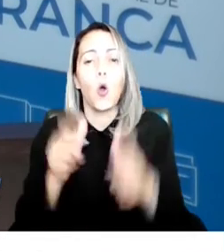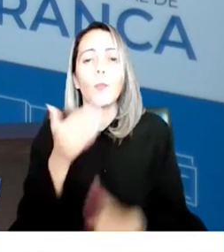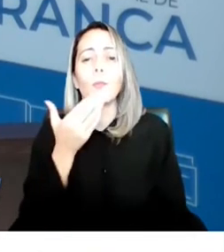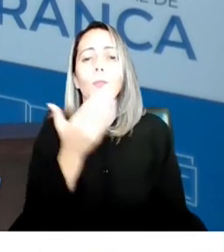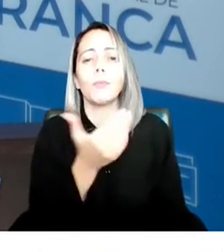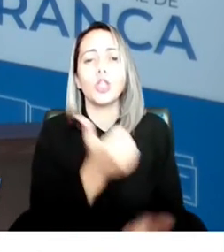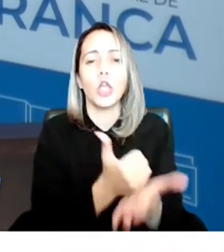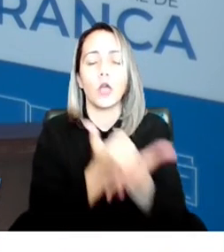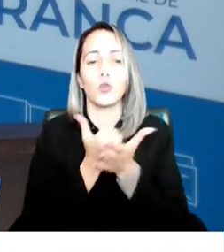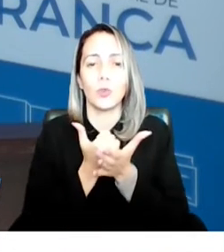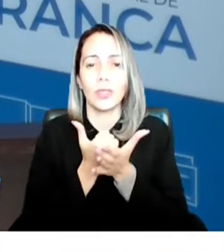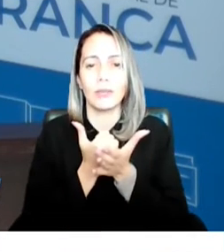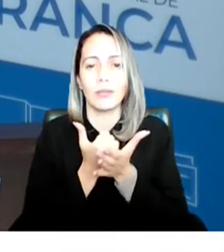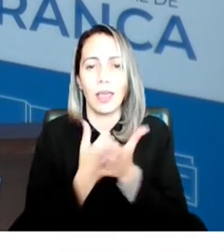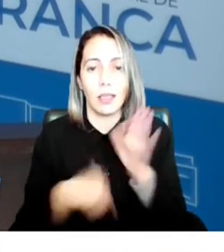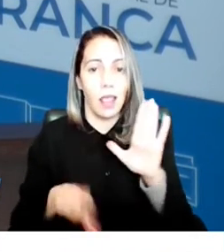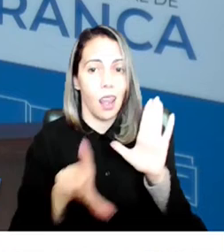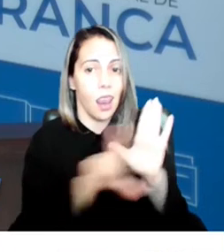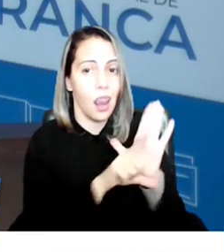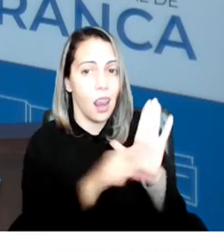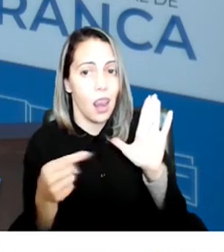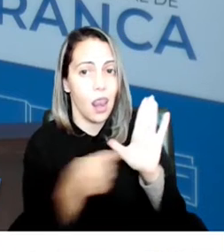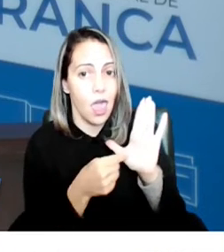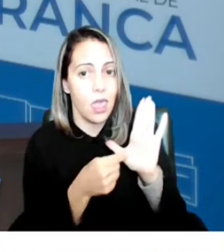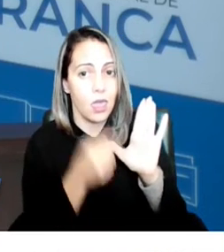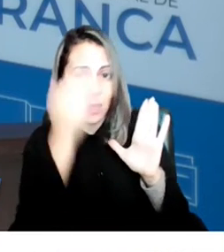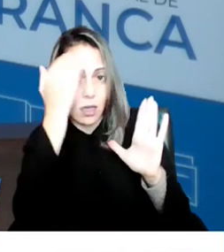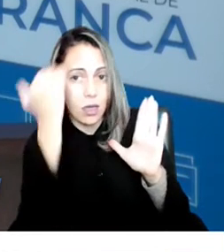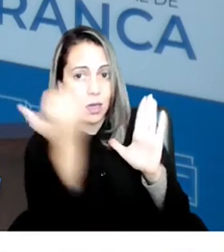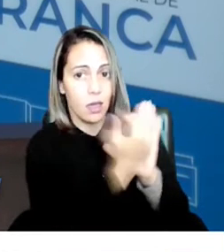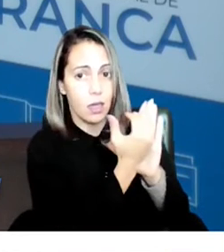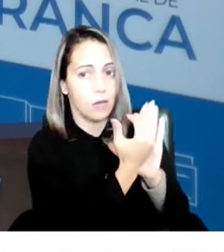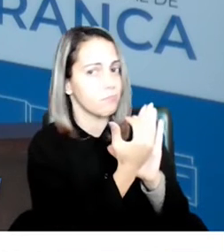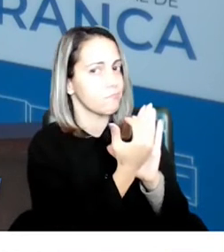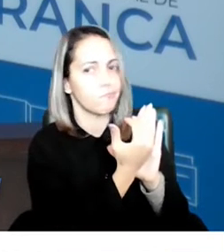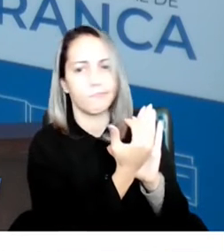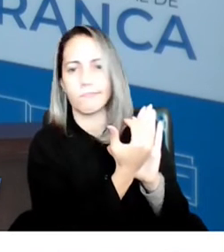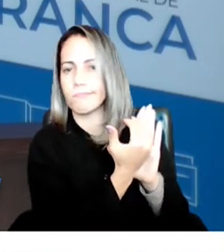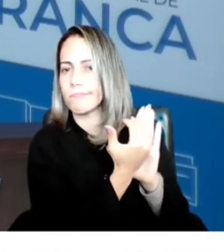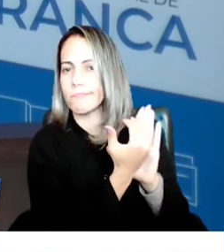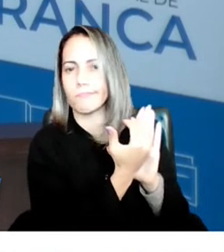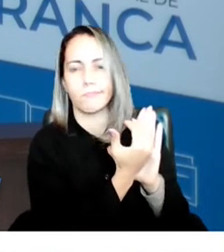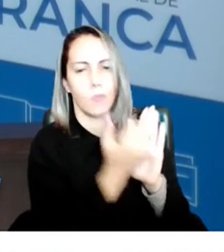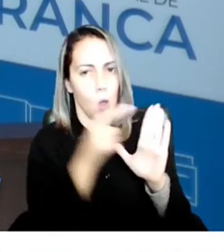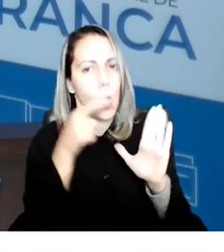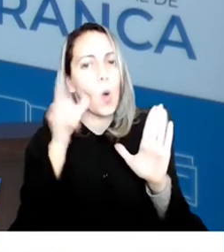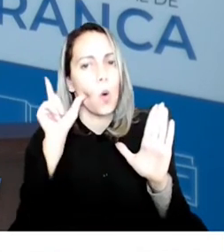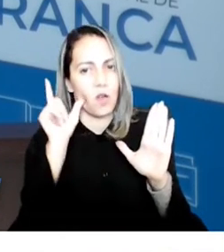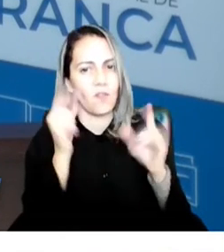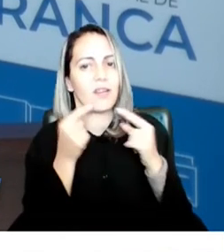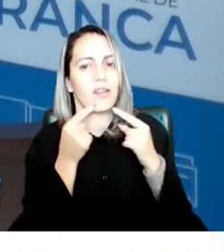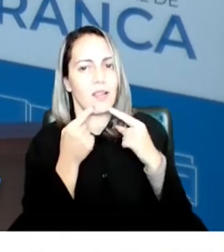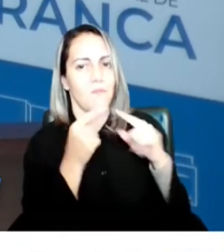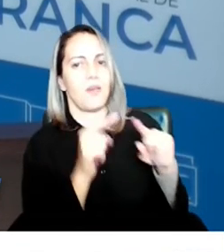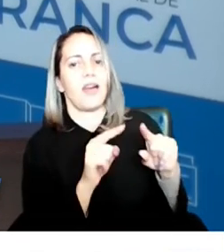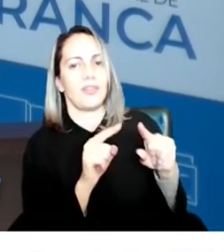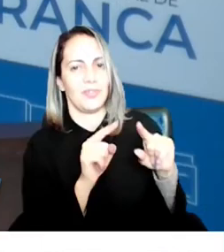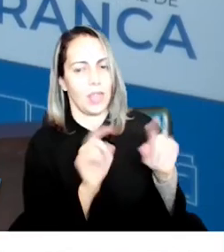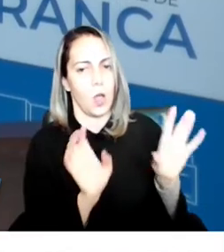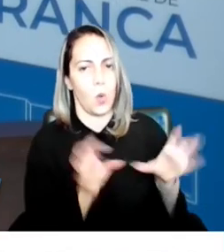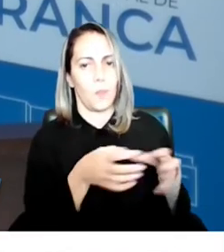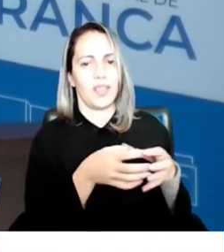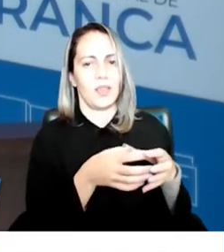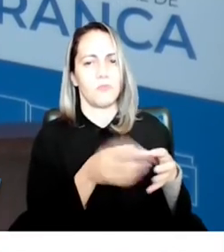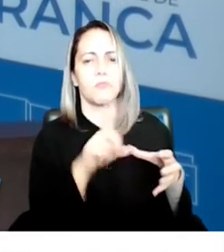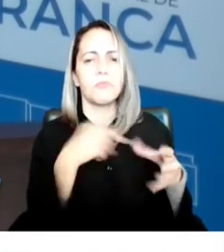lei, ela não está sendo cumprida. Isso foi levado ontem também para a comissão. Nós queremos saber cadê